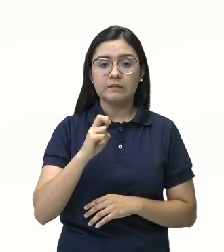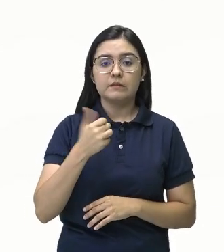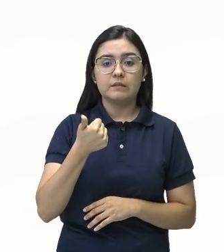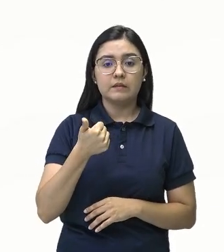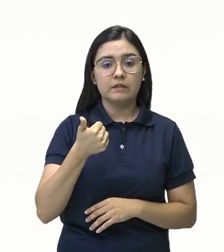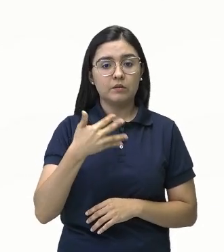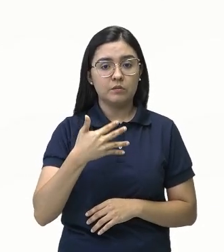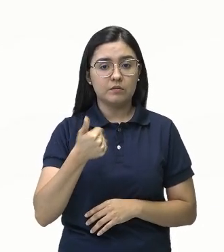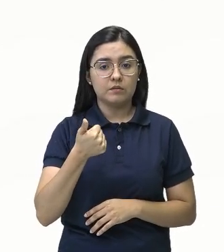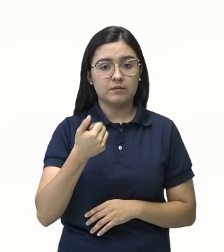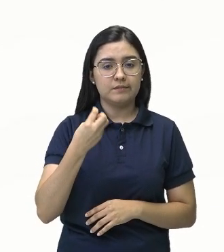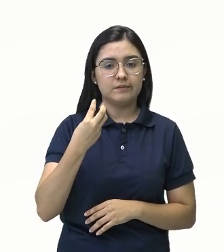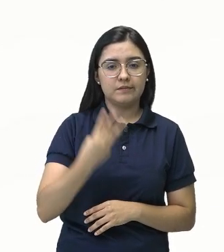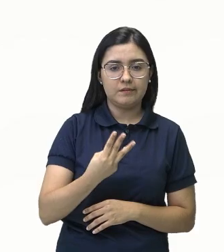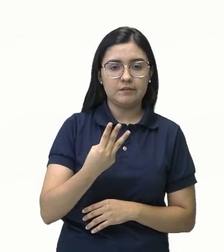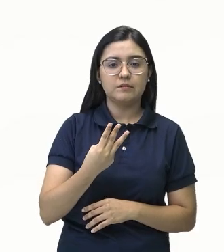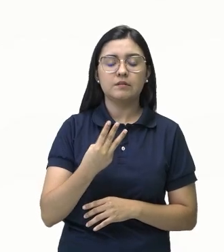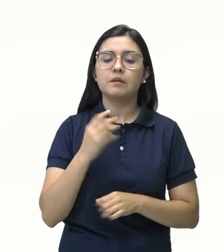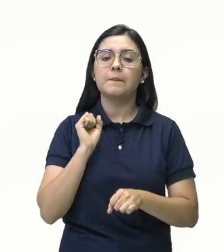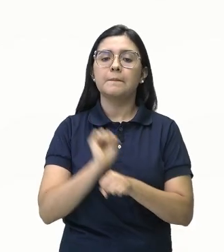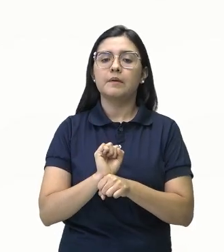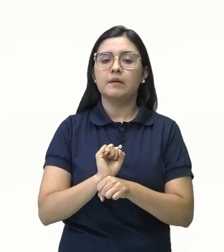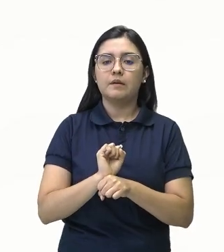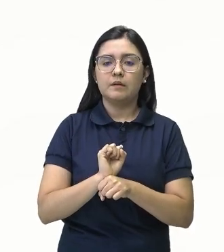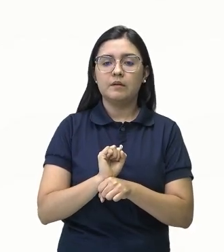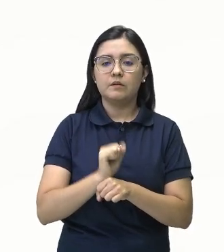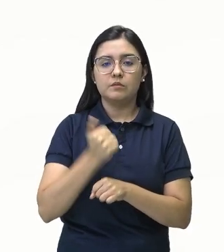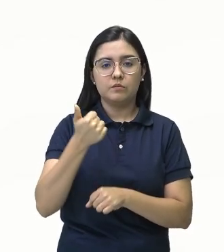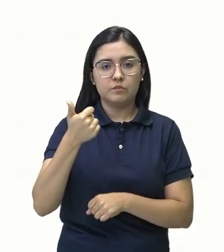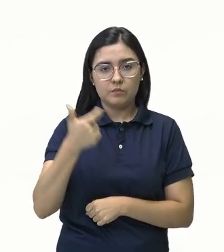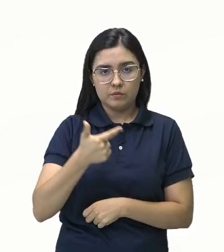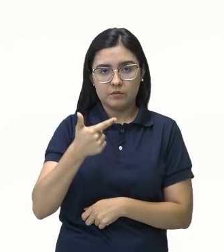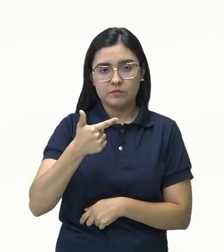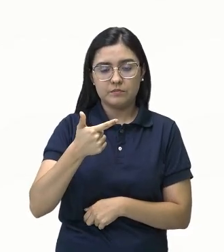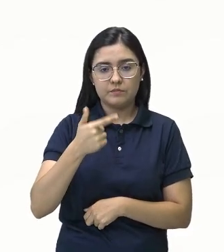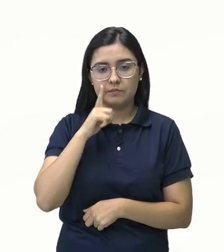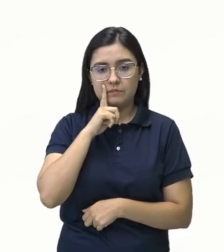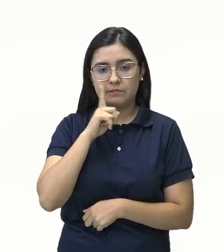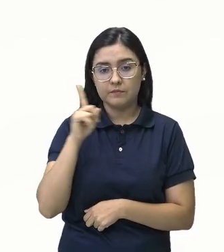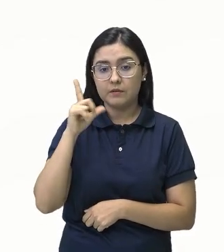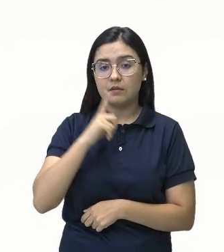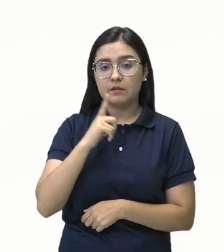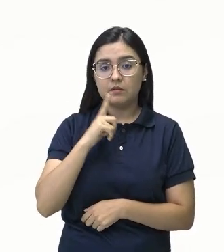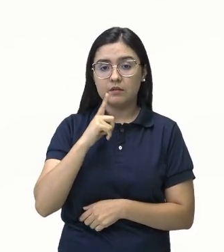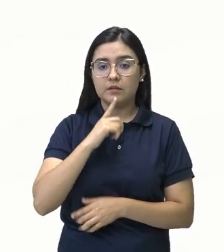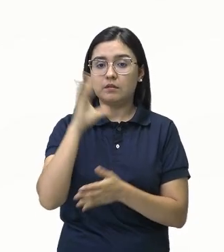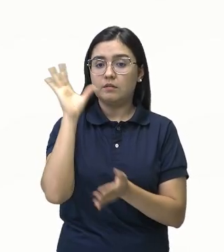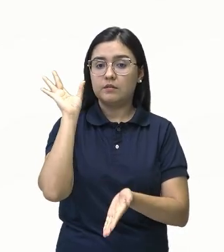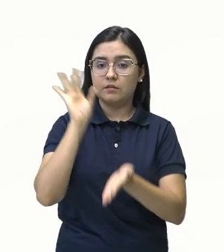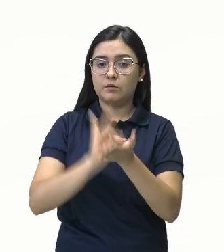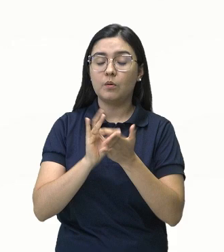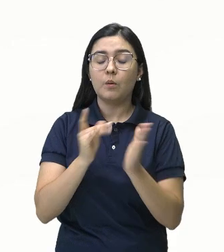14, 13, e eu parar no meu 12, eu tenho exatamente o próprio 12